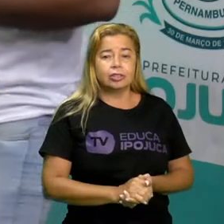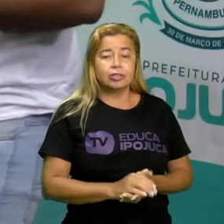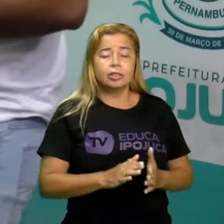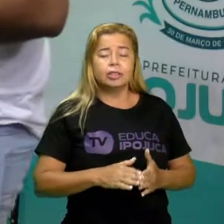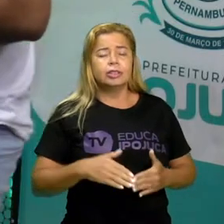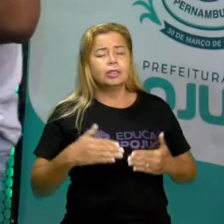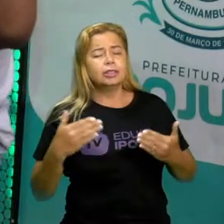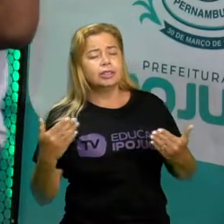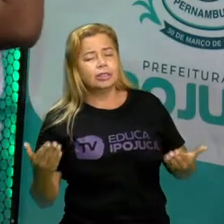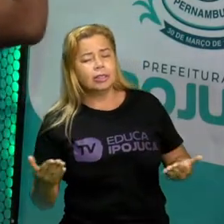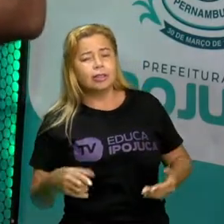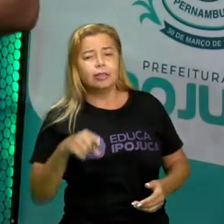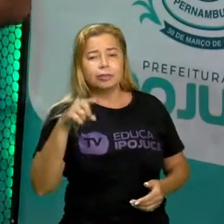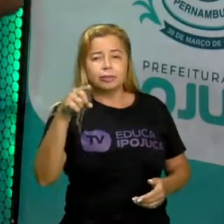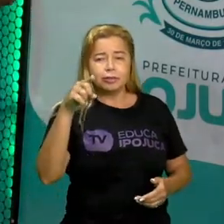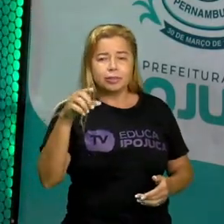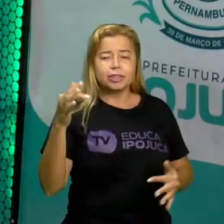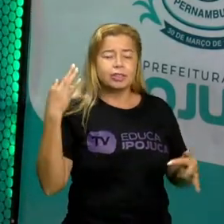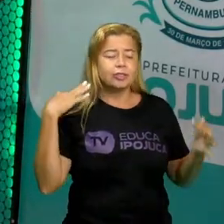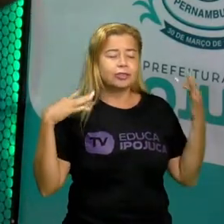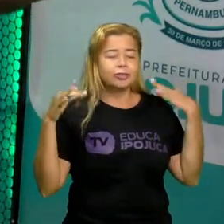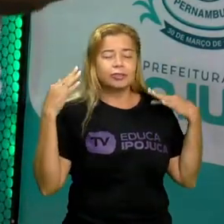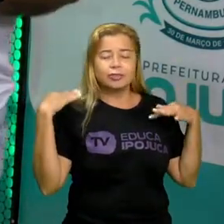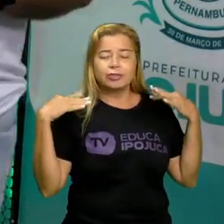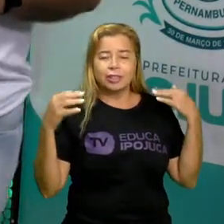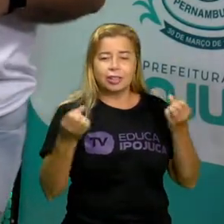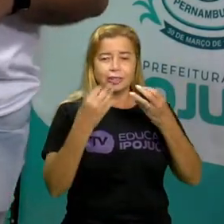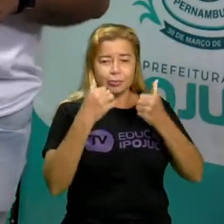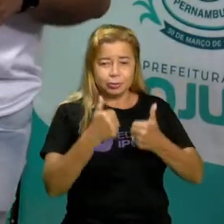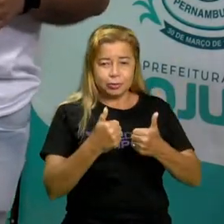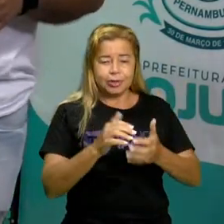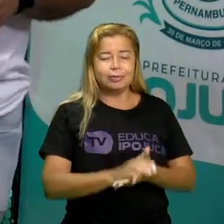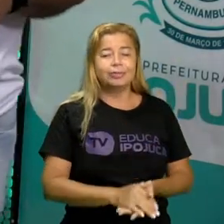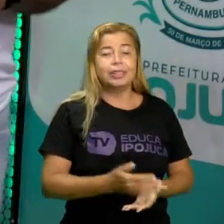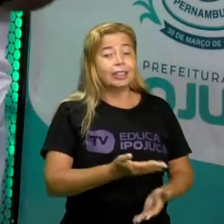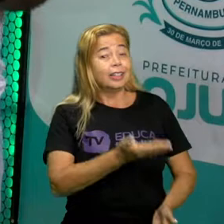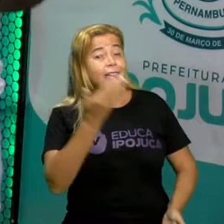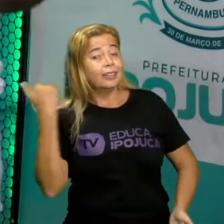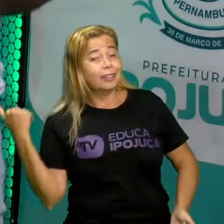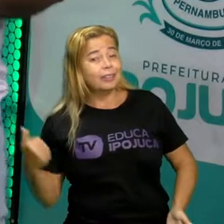tenham descansado das férias e let's go!